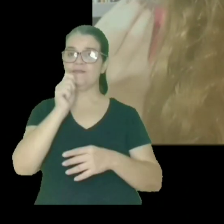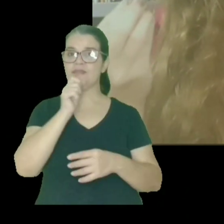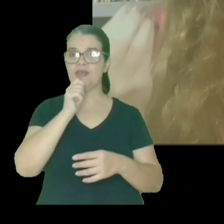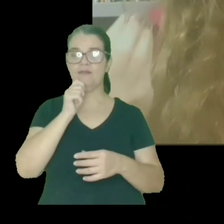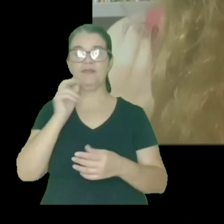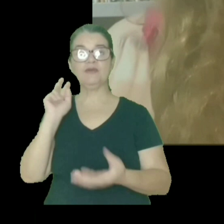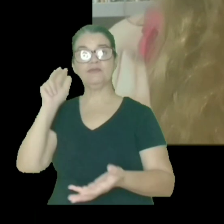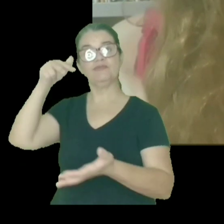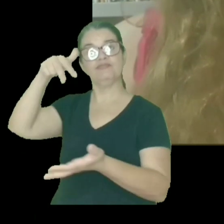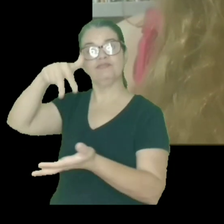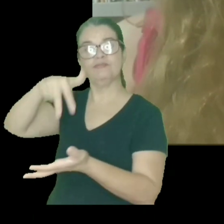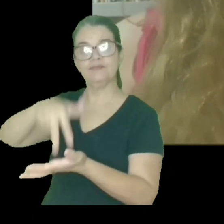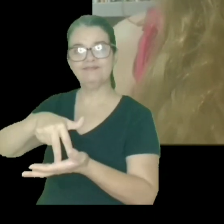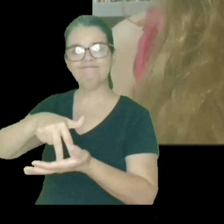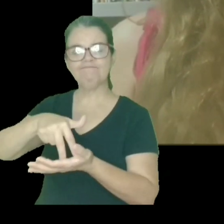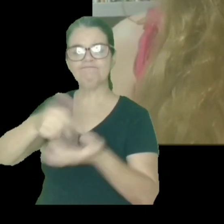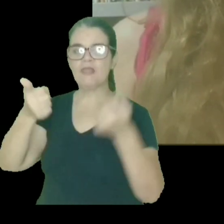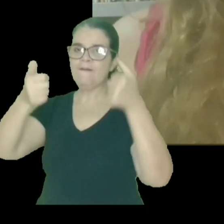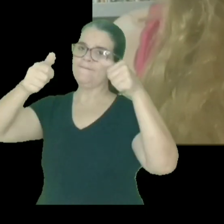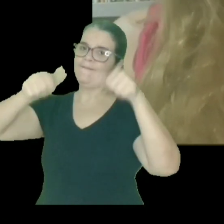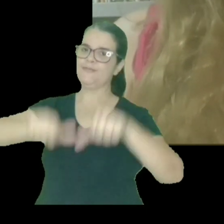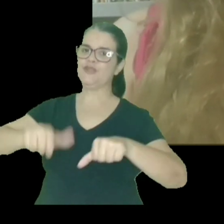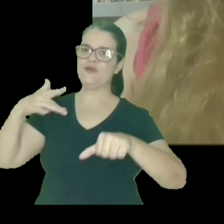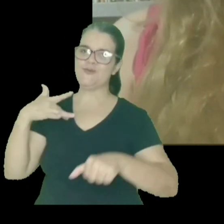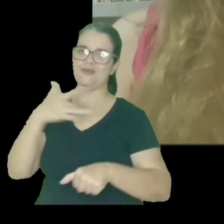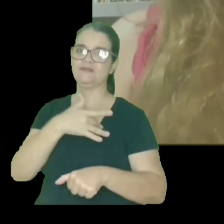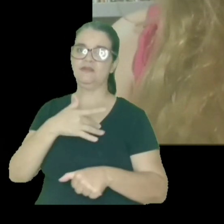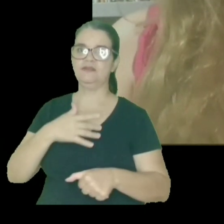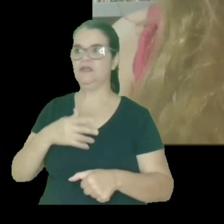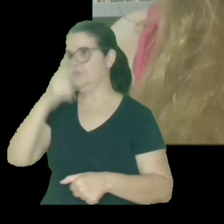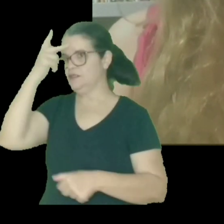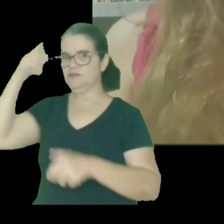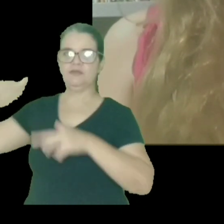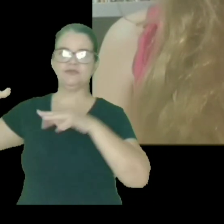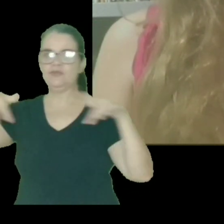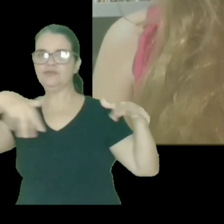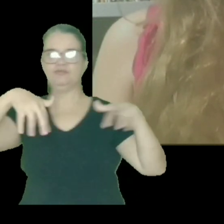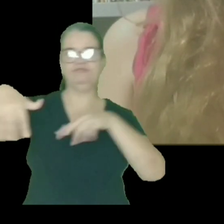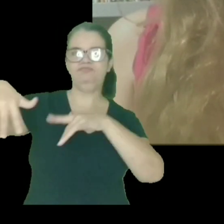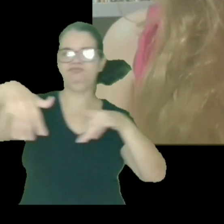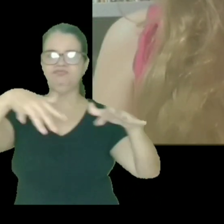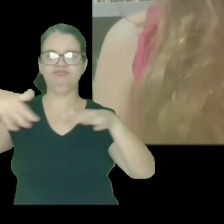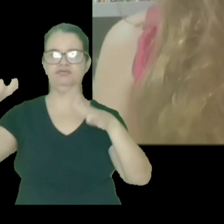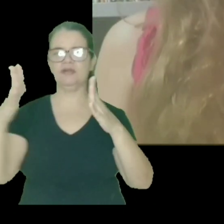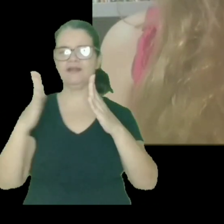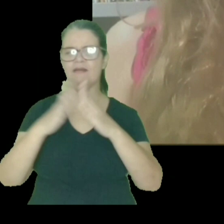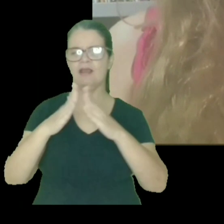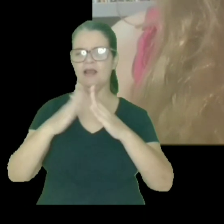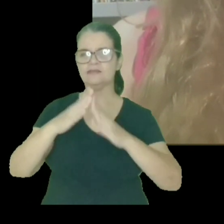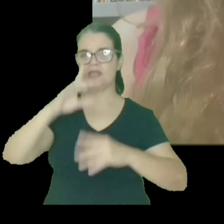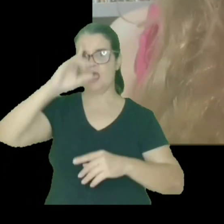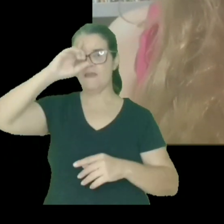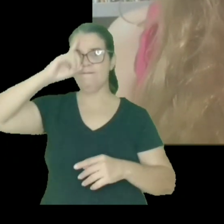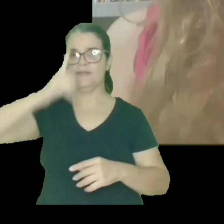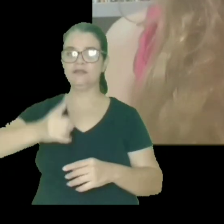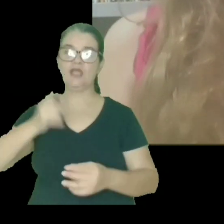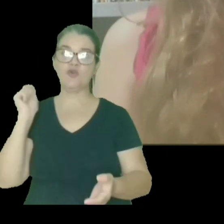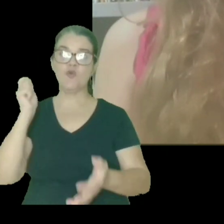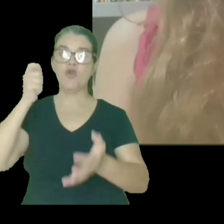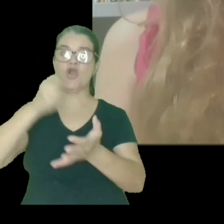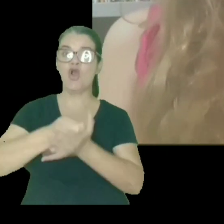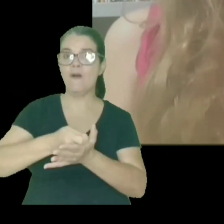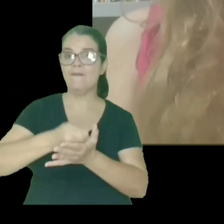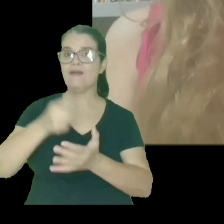súbito piorou muito de saúde. Um alvoroço repentino se criou em casa e mandaram-me comprar